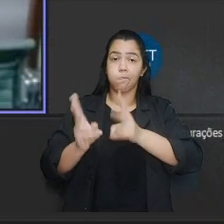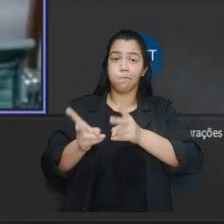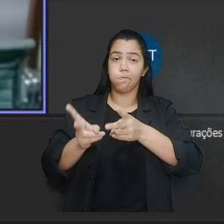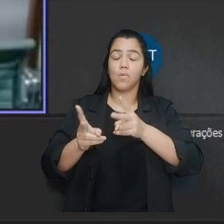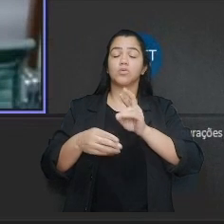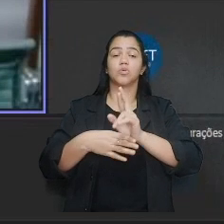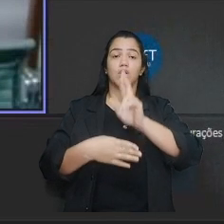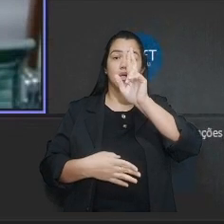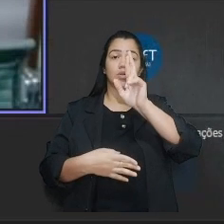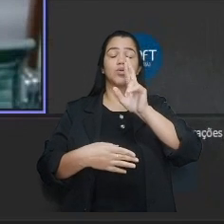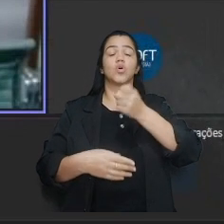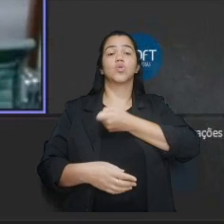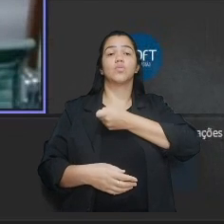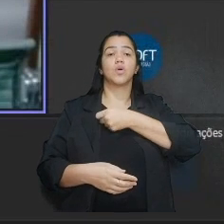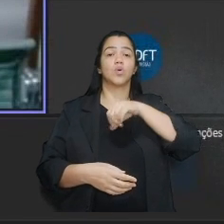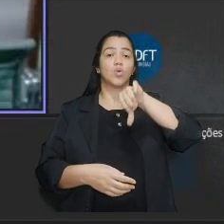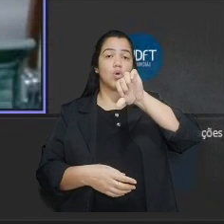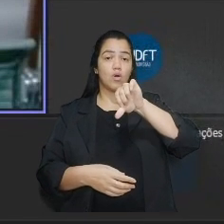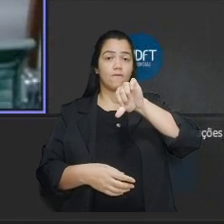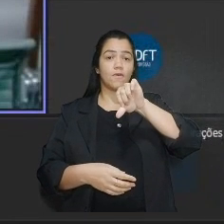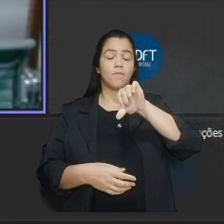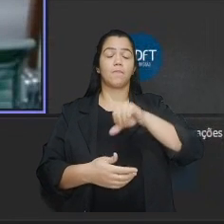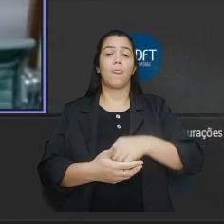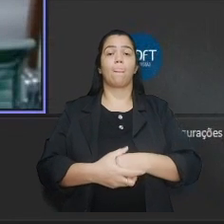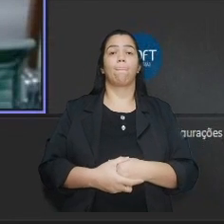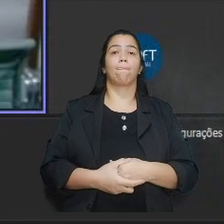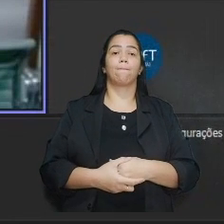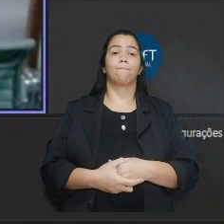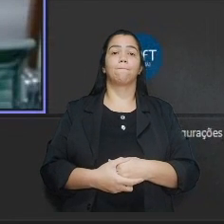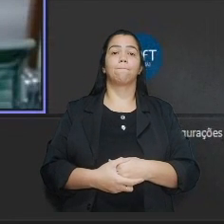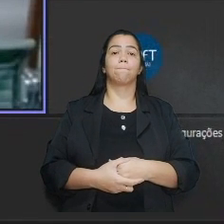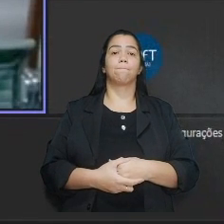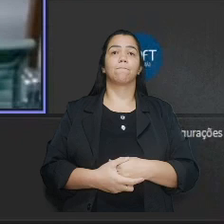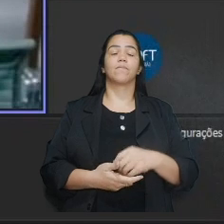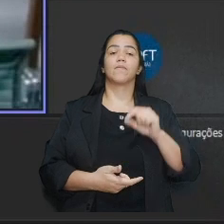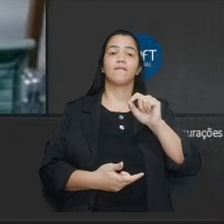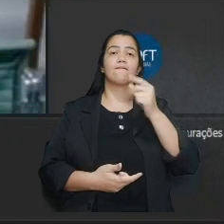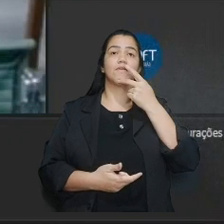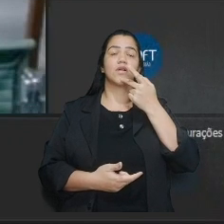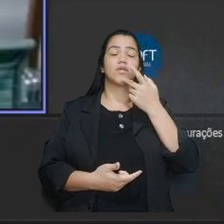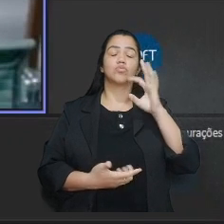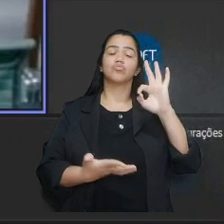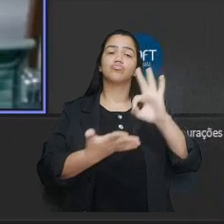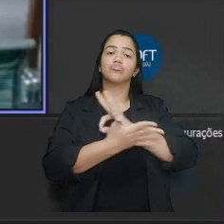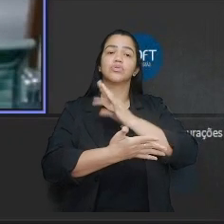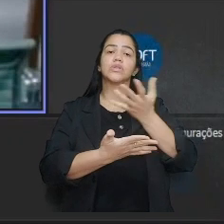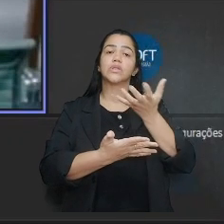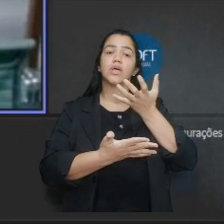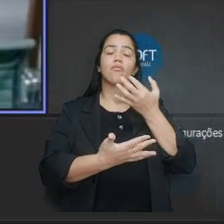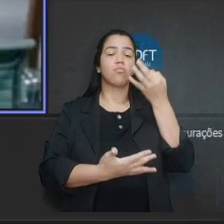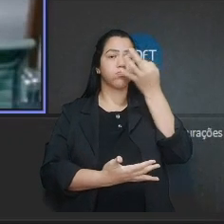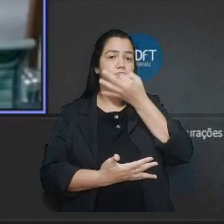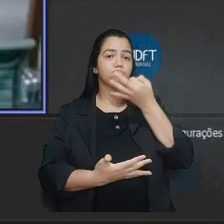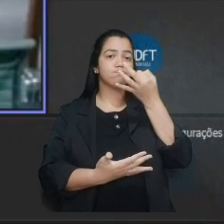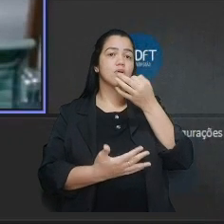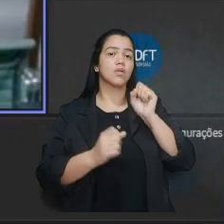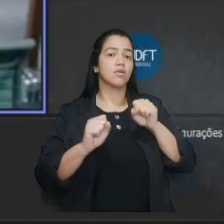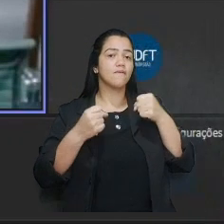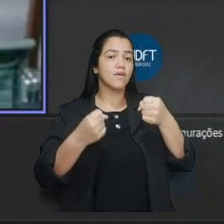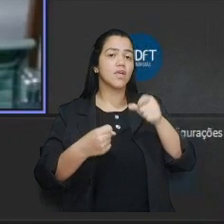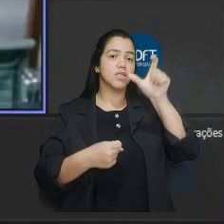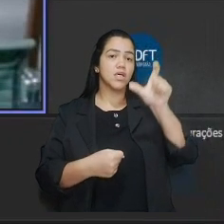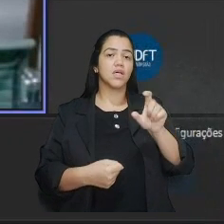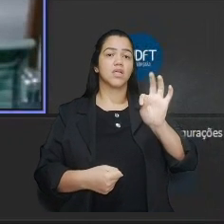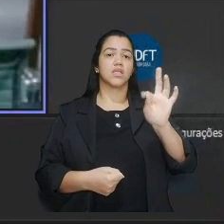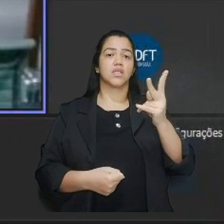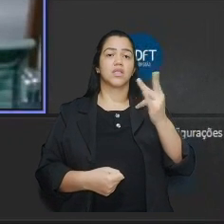a julgamento, ainda de sua relatoria, desembargador firme, é o processo número 9 da pauta agora. Inscrita para sustentação